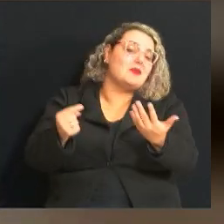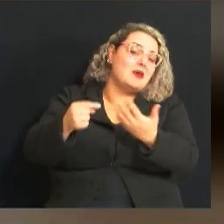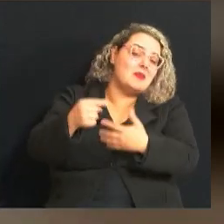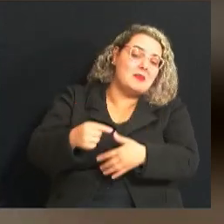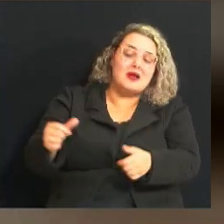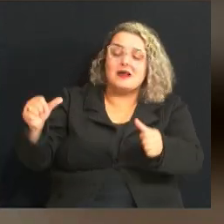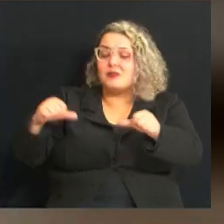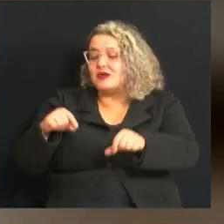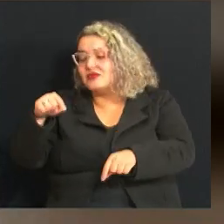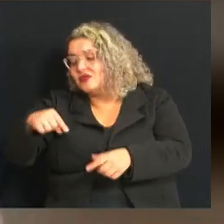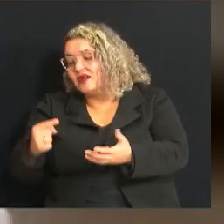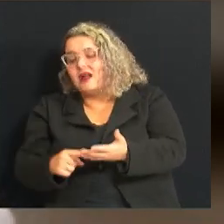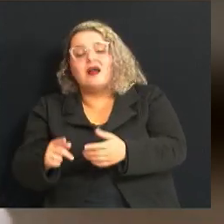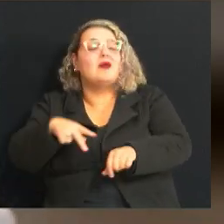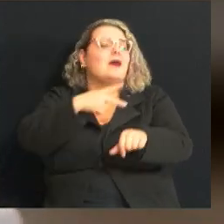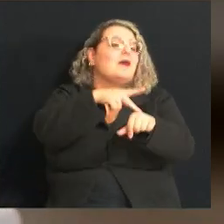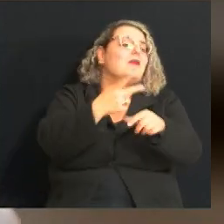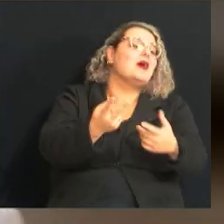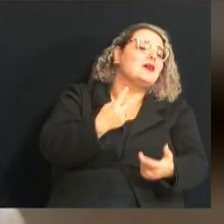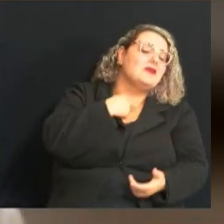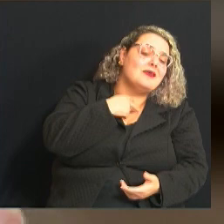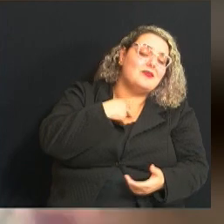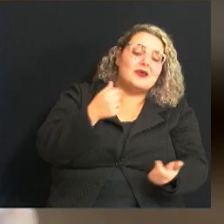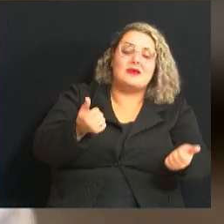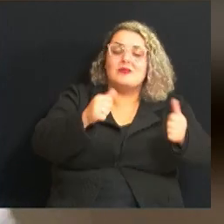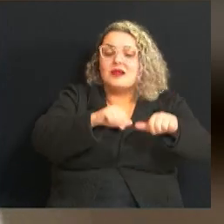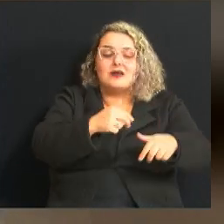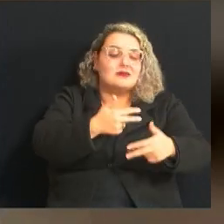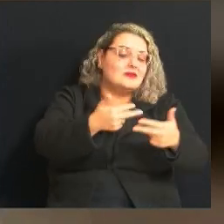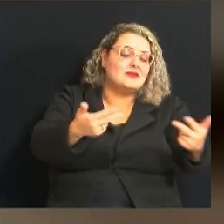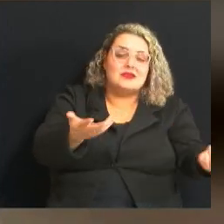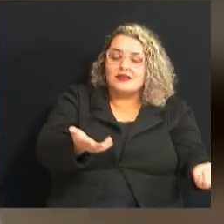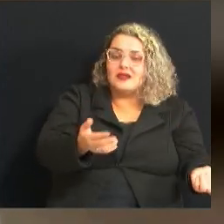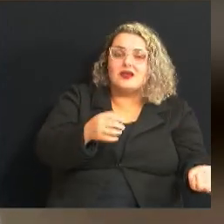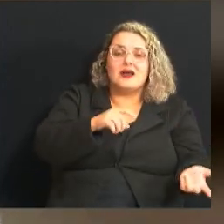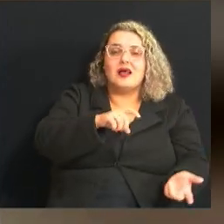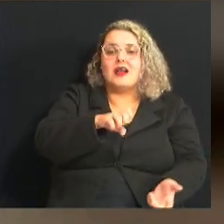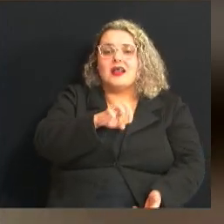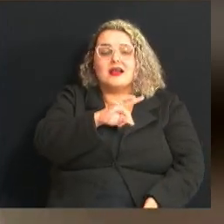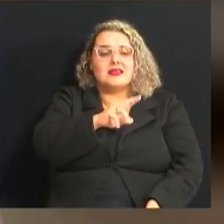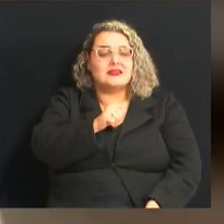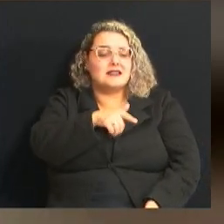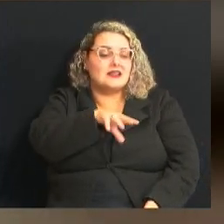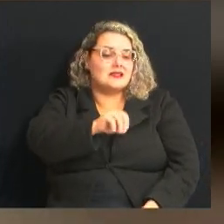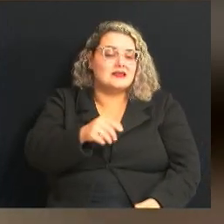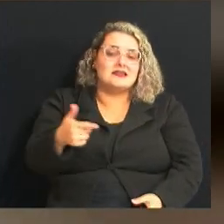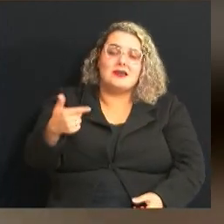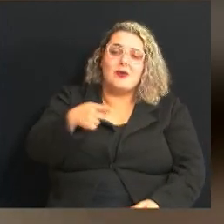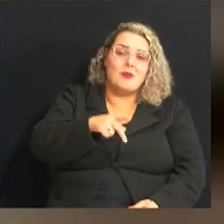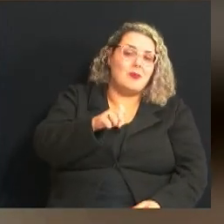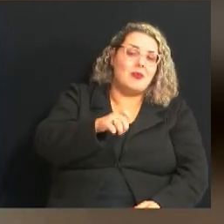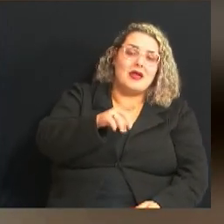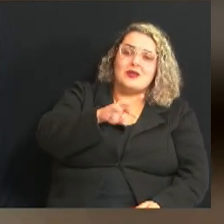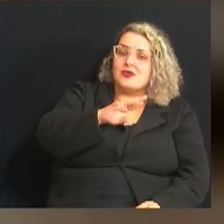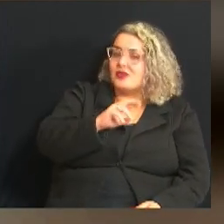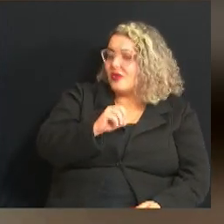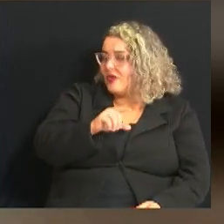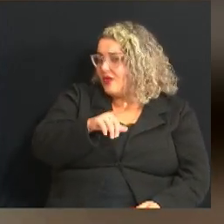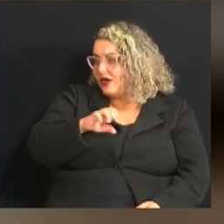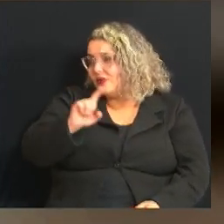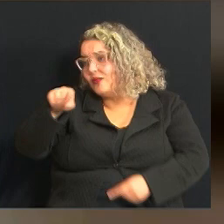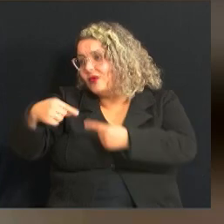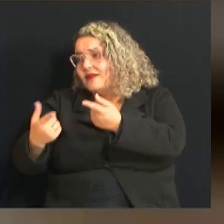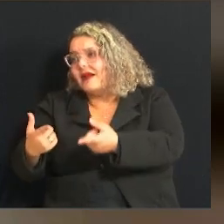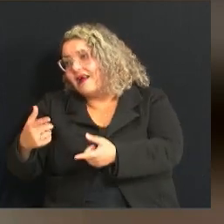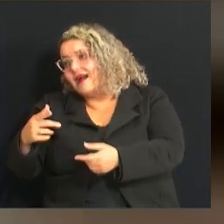aqui, o outro país não, porque isso prejudica a extração de petróleo, outro porque prejudicava a extração de carvão, e assim